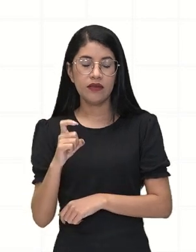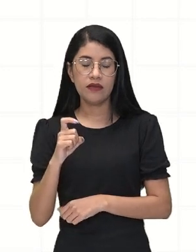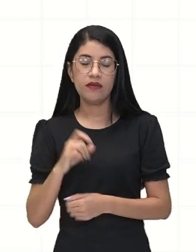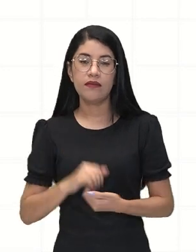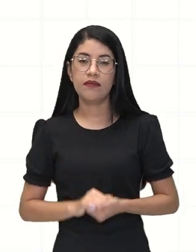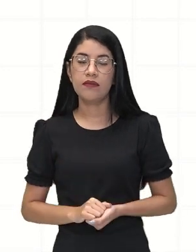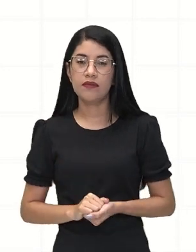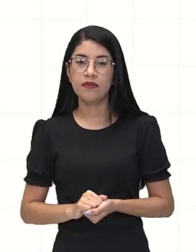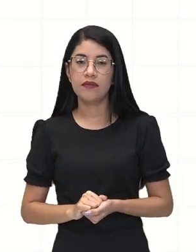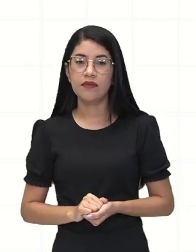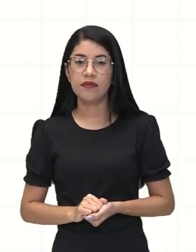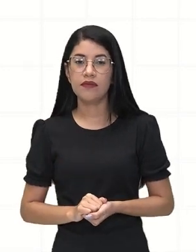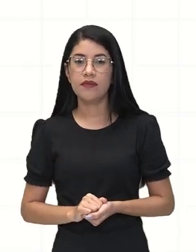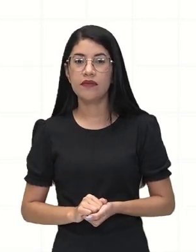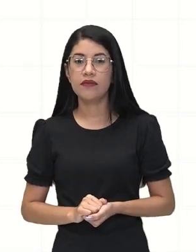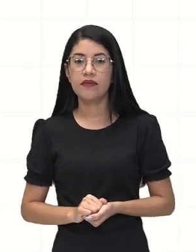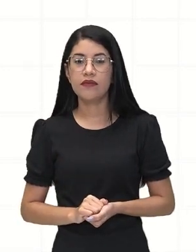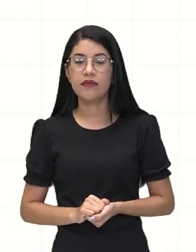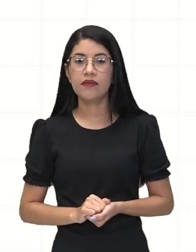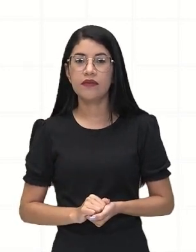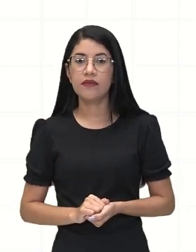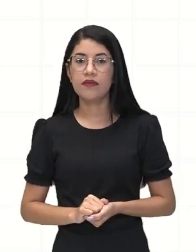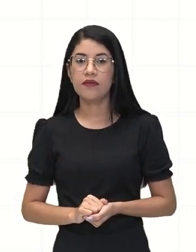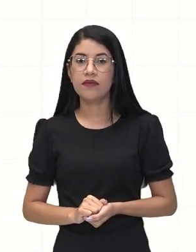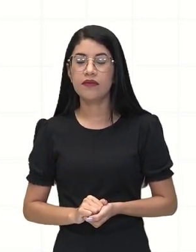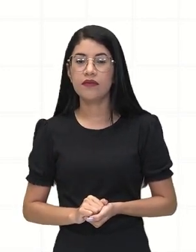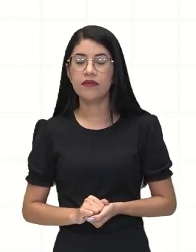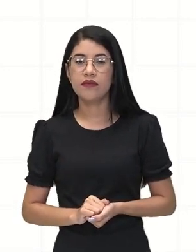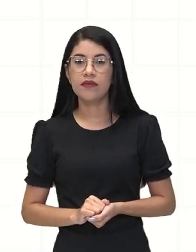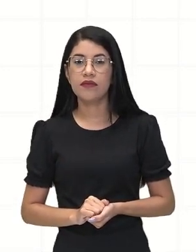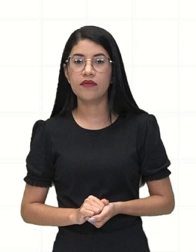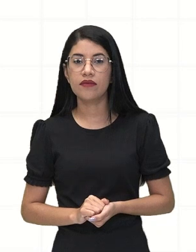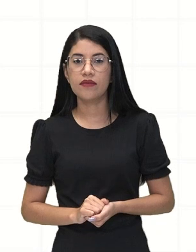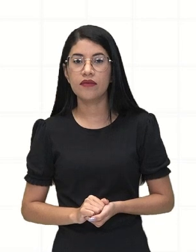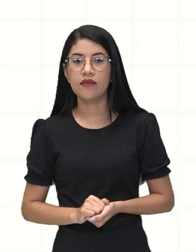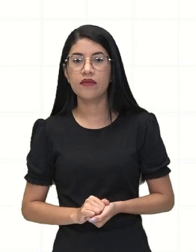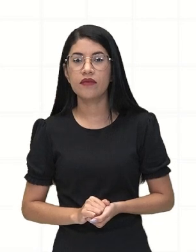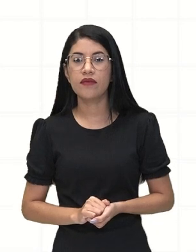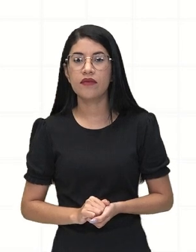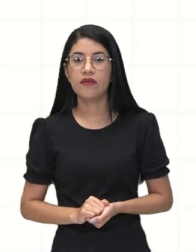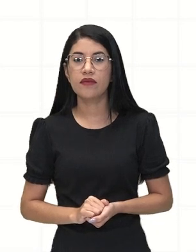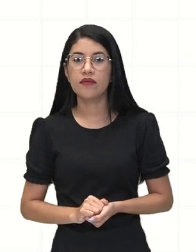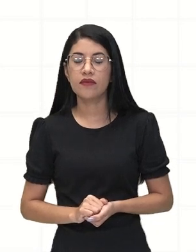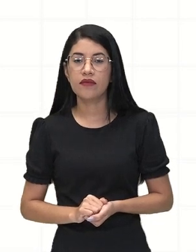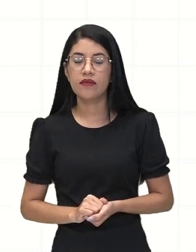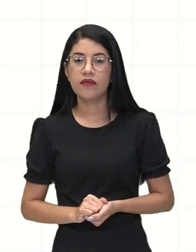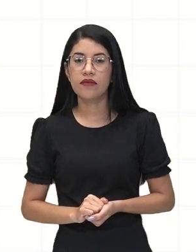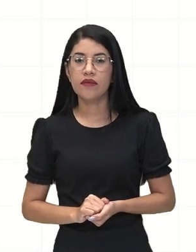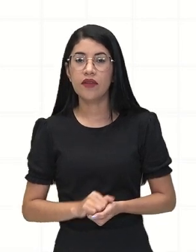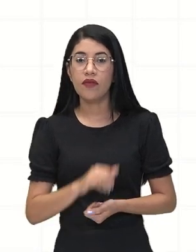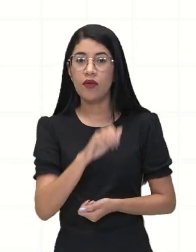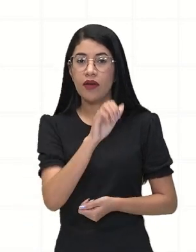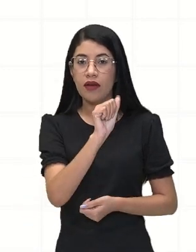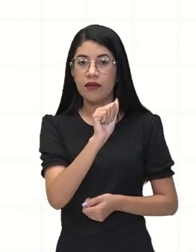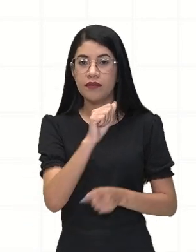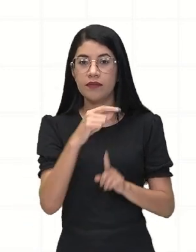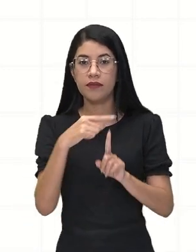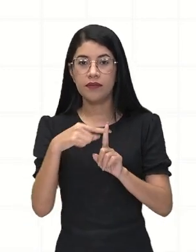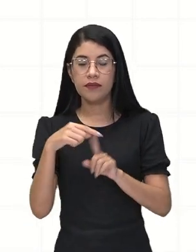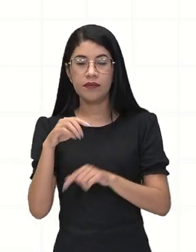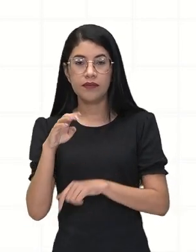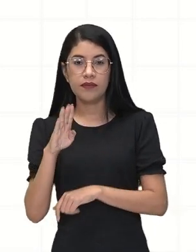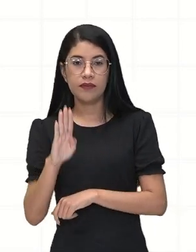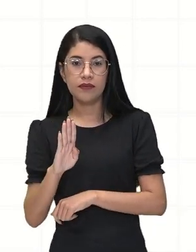bem? Então, ó, o nosso lado ficou A mais B, que é o